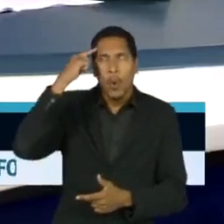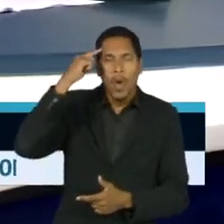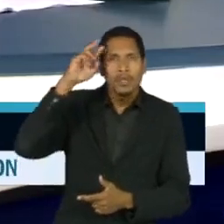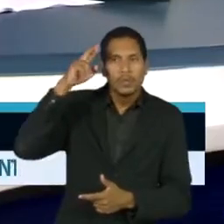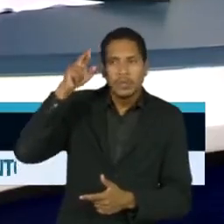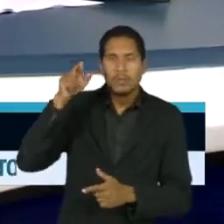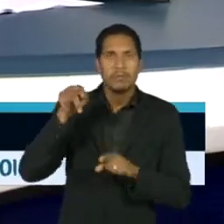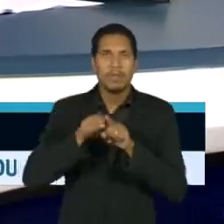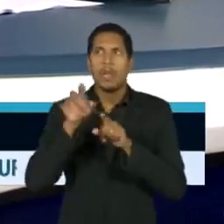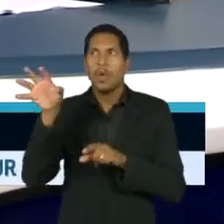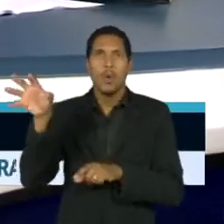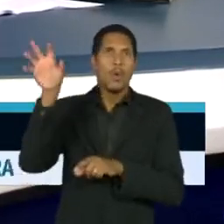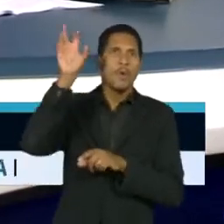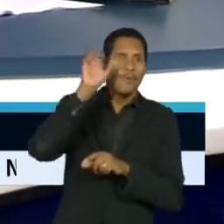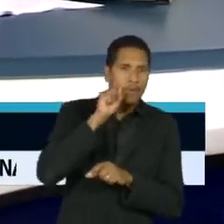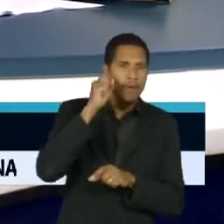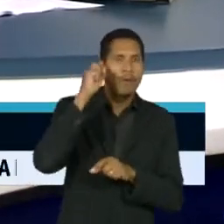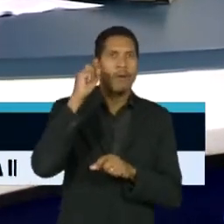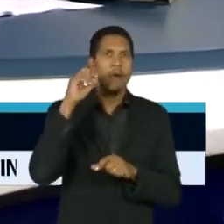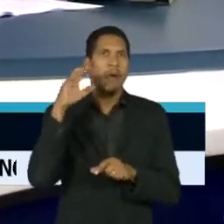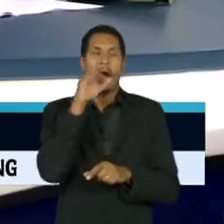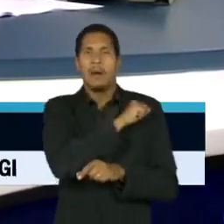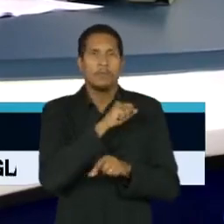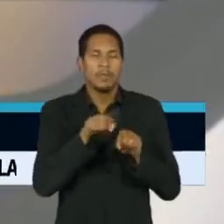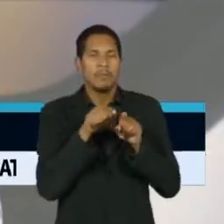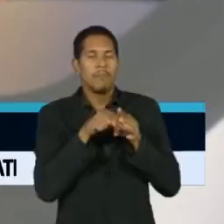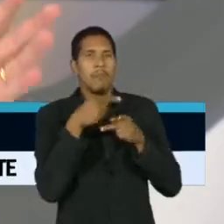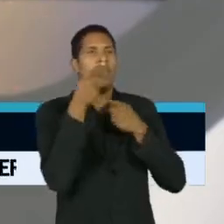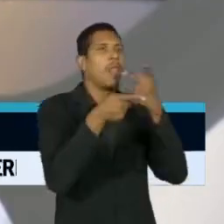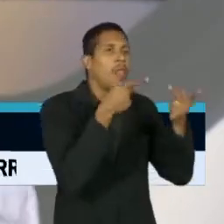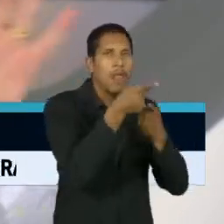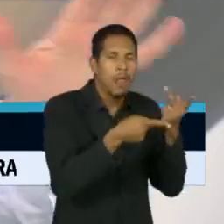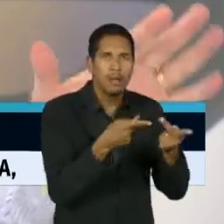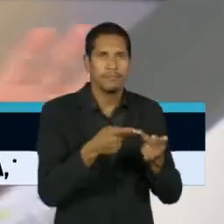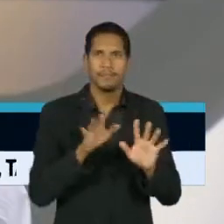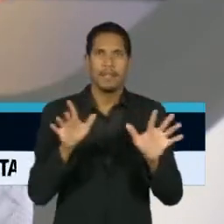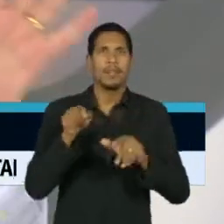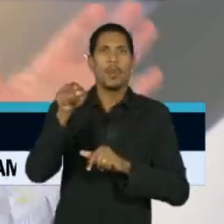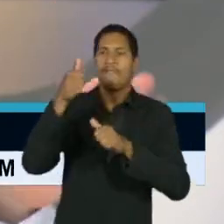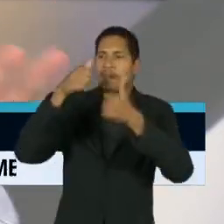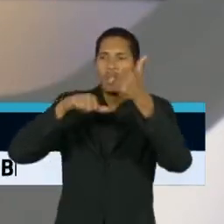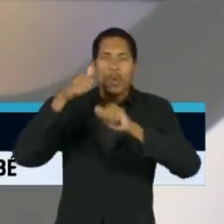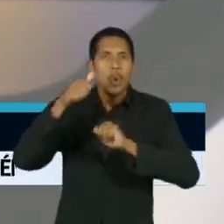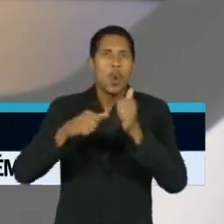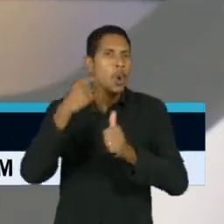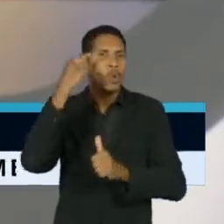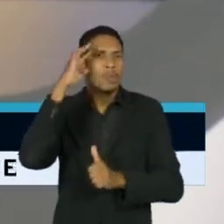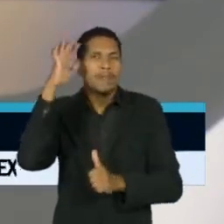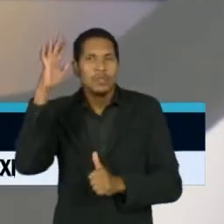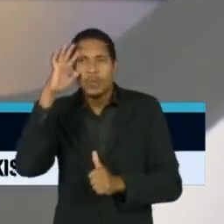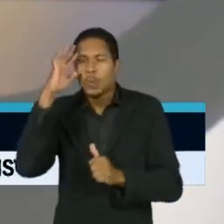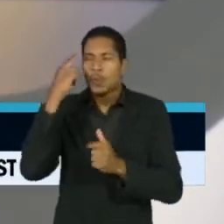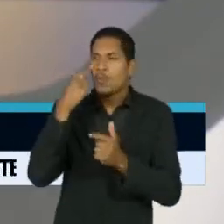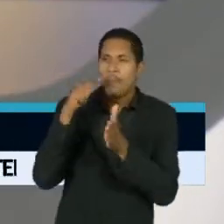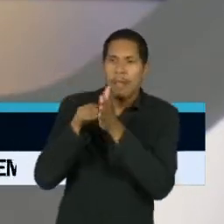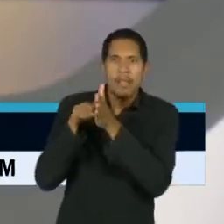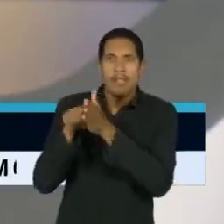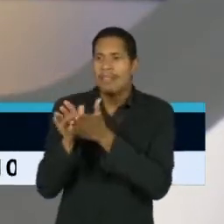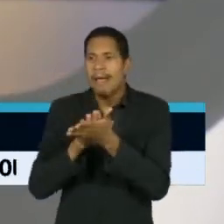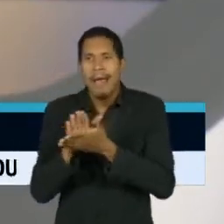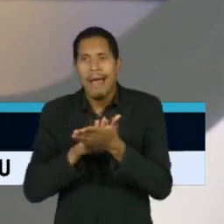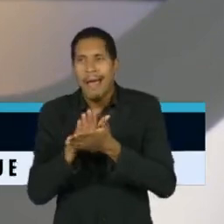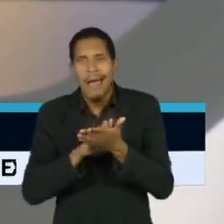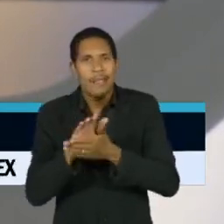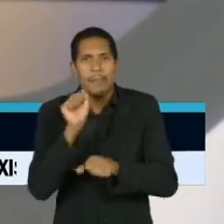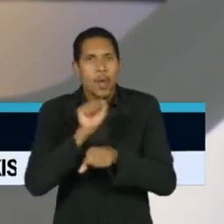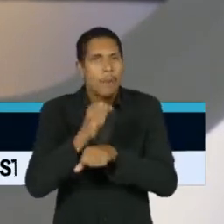chegou e cuspiu quer dizer então uma coisa sem crítica não tô nem falando de doenças psiquiátricas que fazem isso mas tô